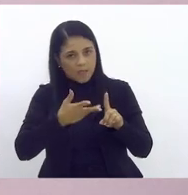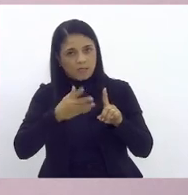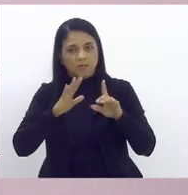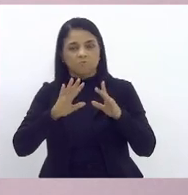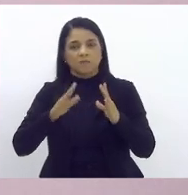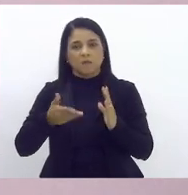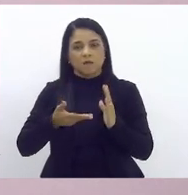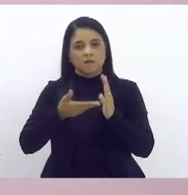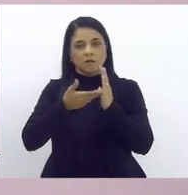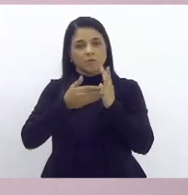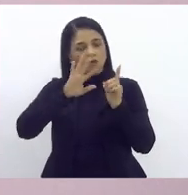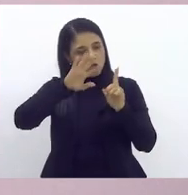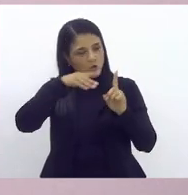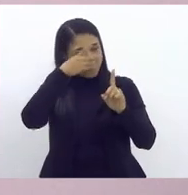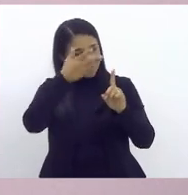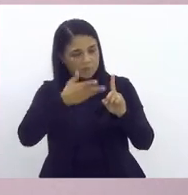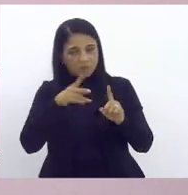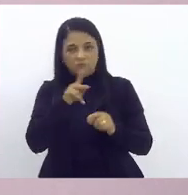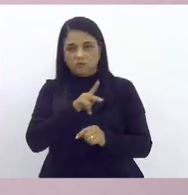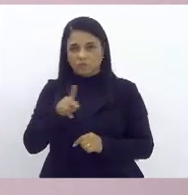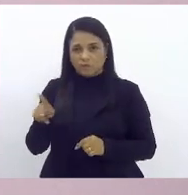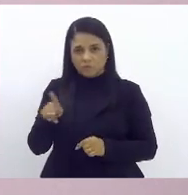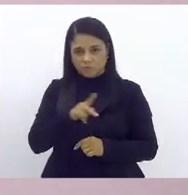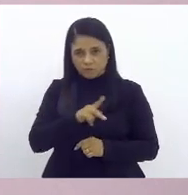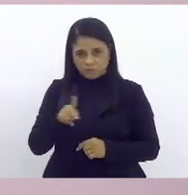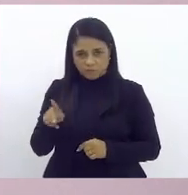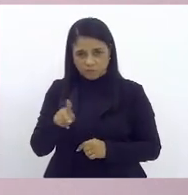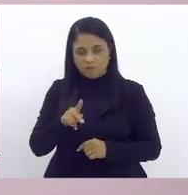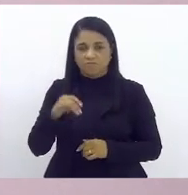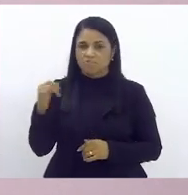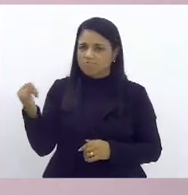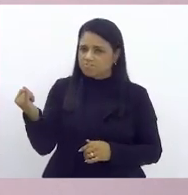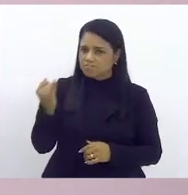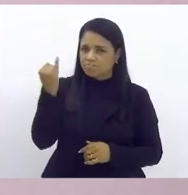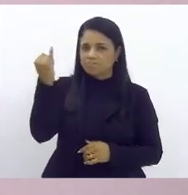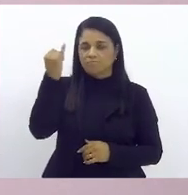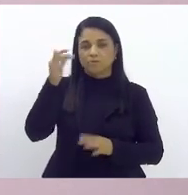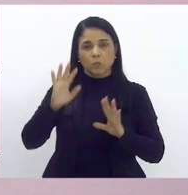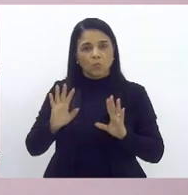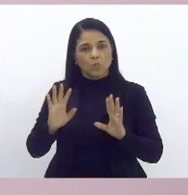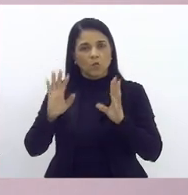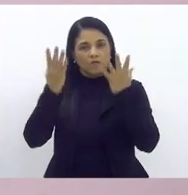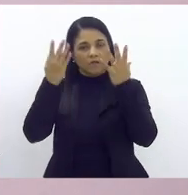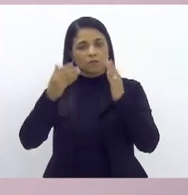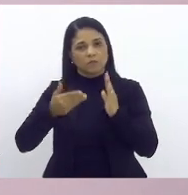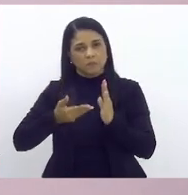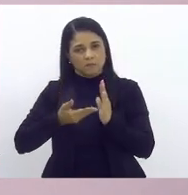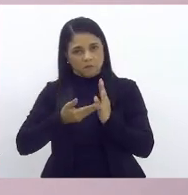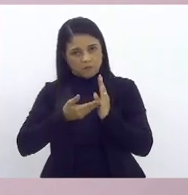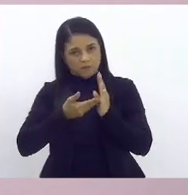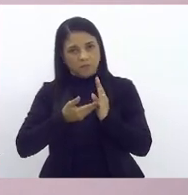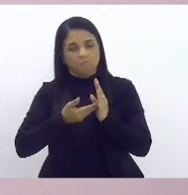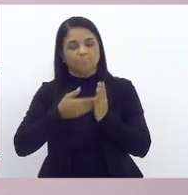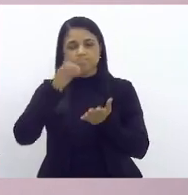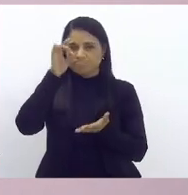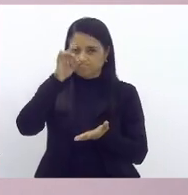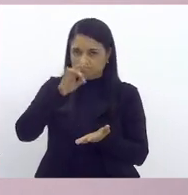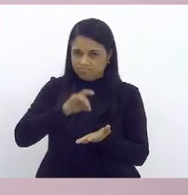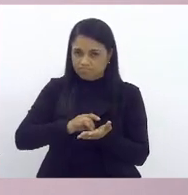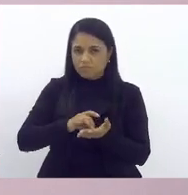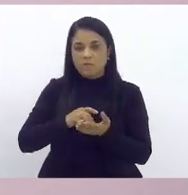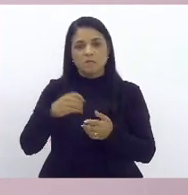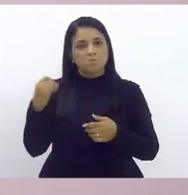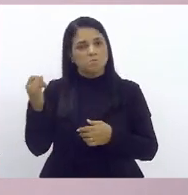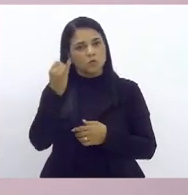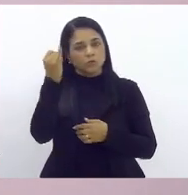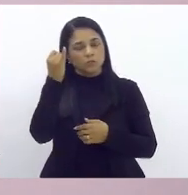aos professores e às professoras. E seria muito importante, é um evento oficial da Câmara, e seria muito importante que as